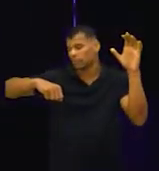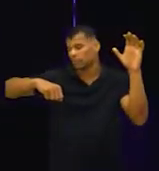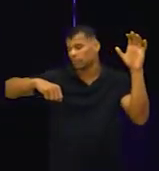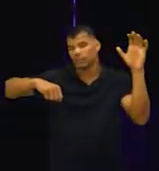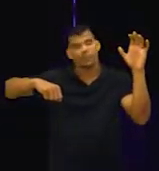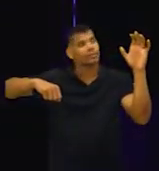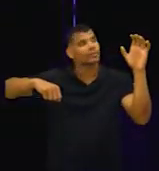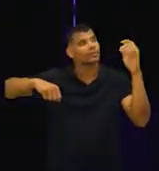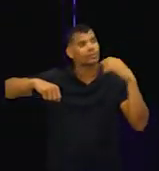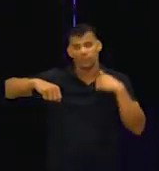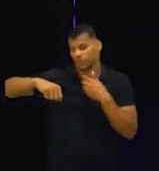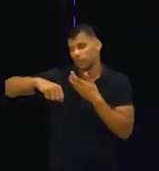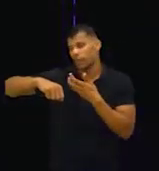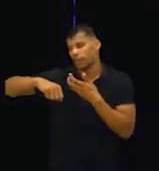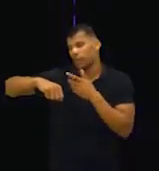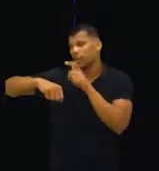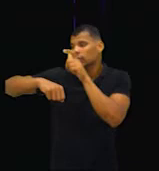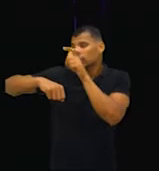no chão.